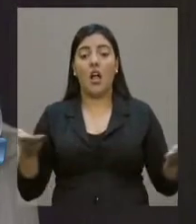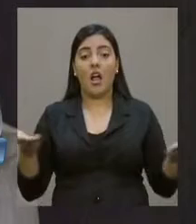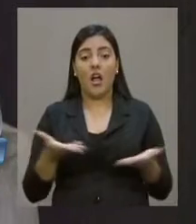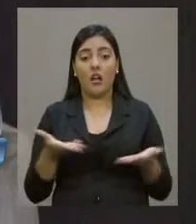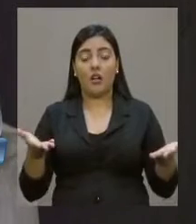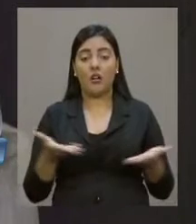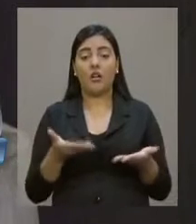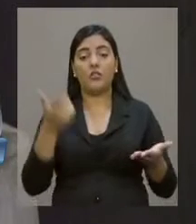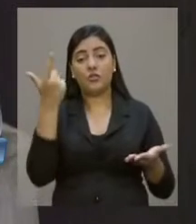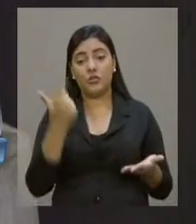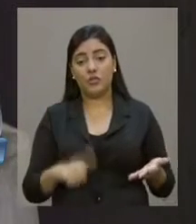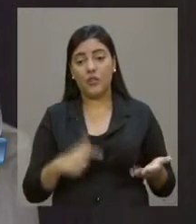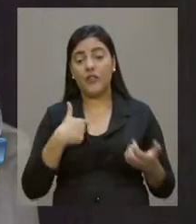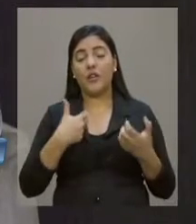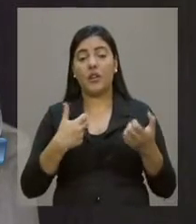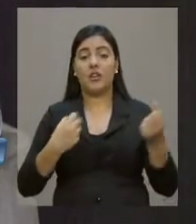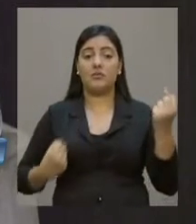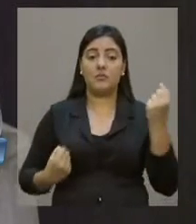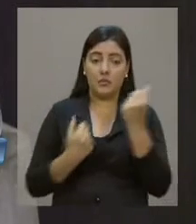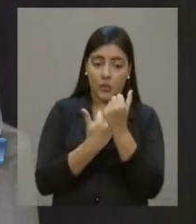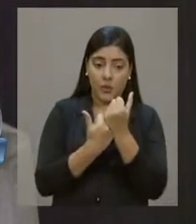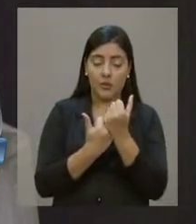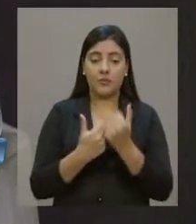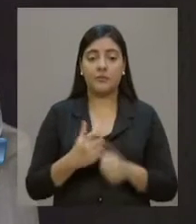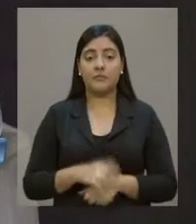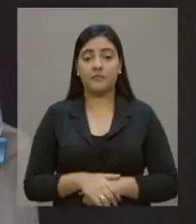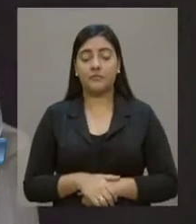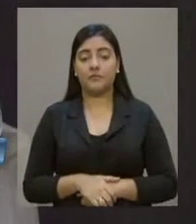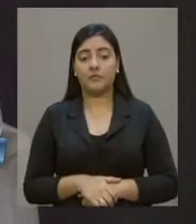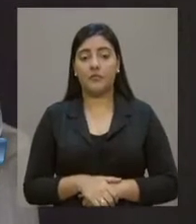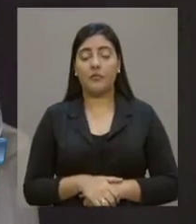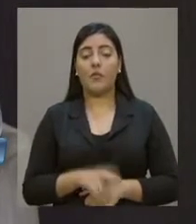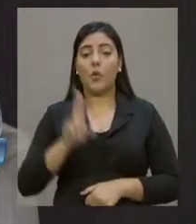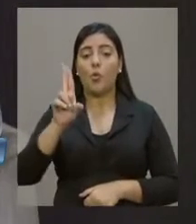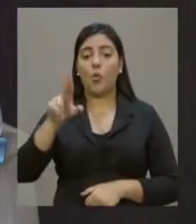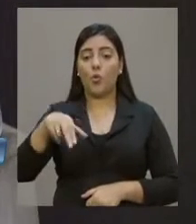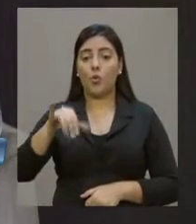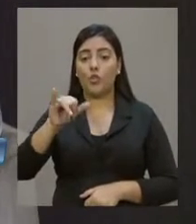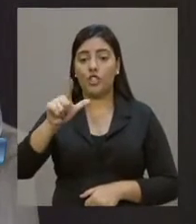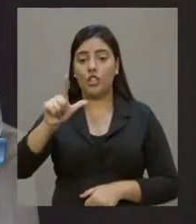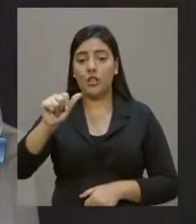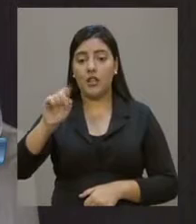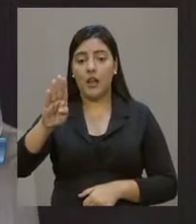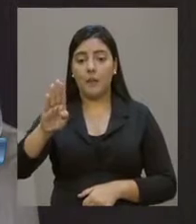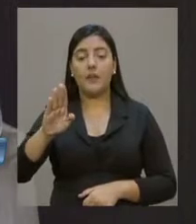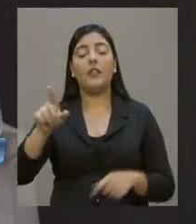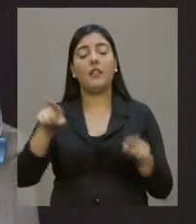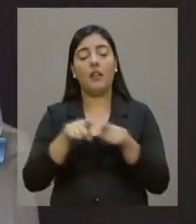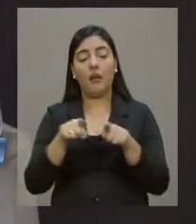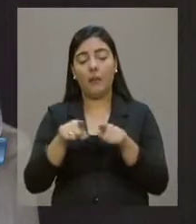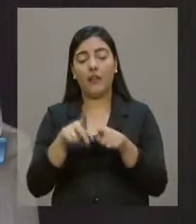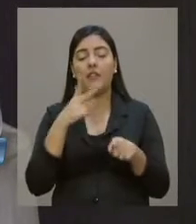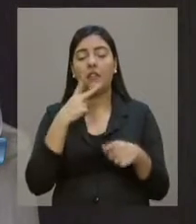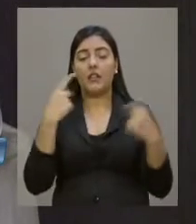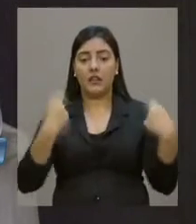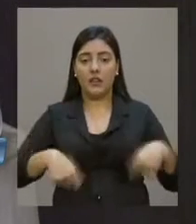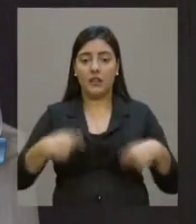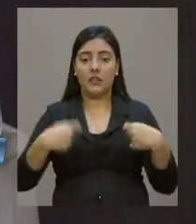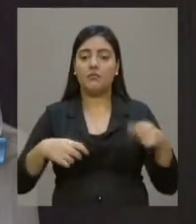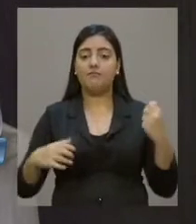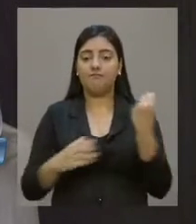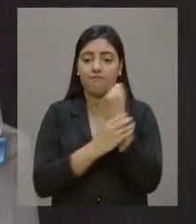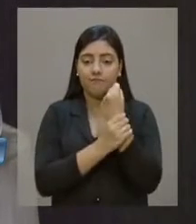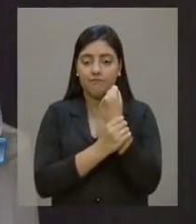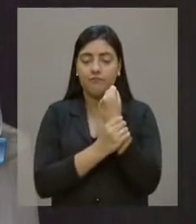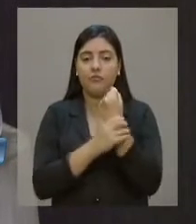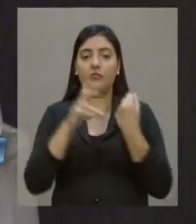Unilab mais uma vez. Portanto, eu queria me solidarizar com a Unilab, dizer aqui da necessidade de